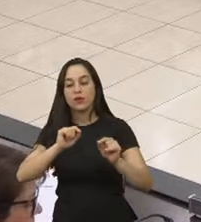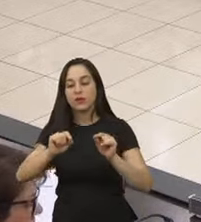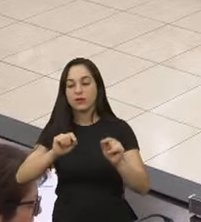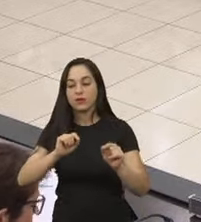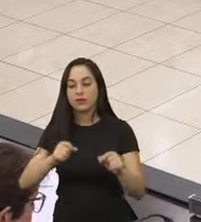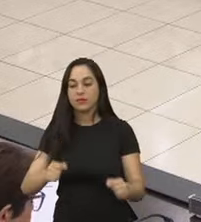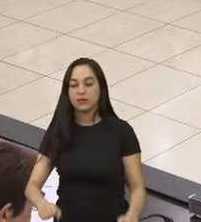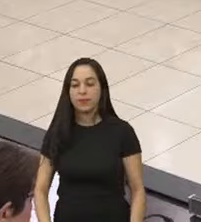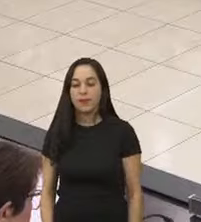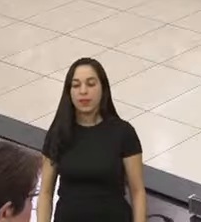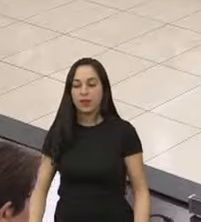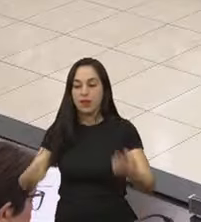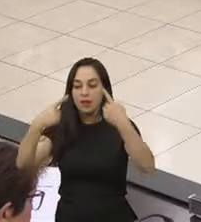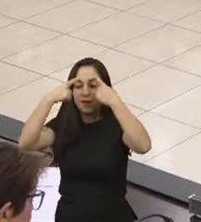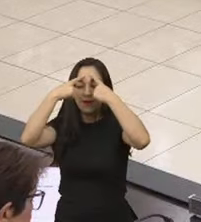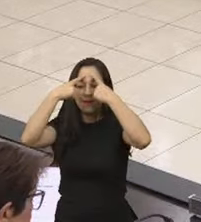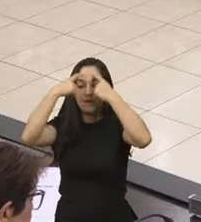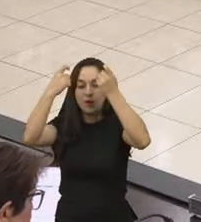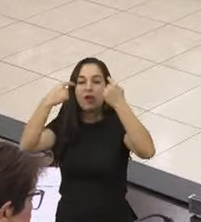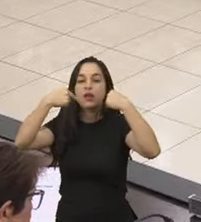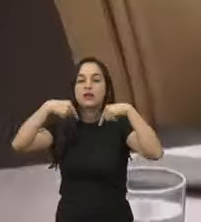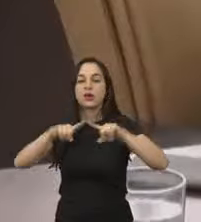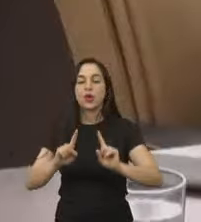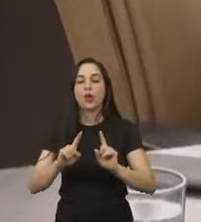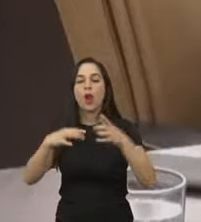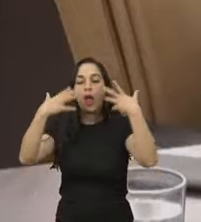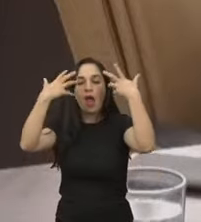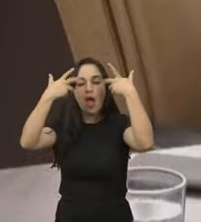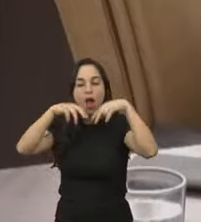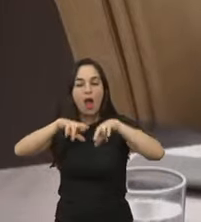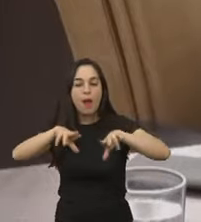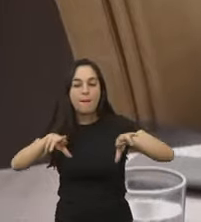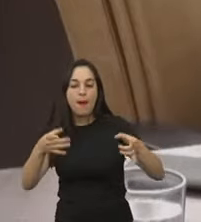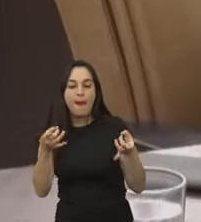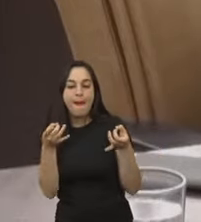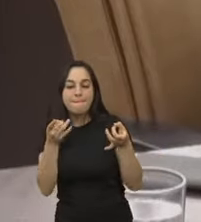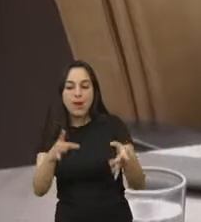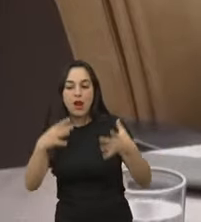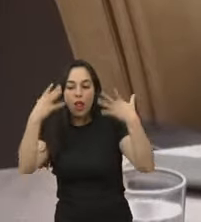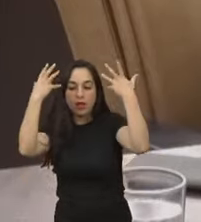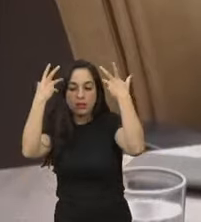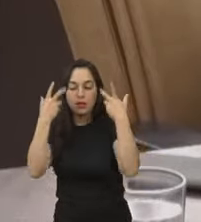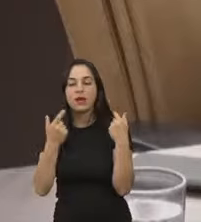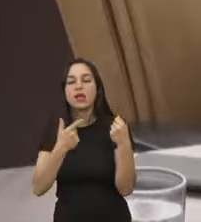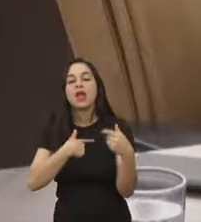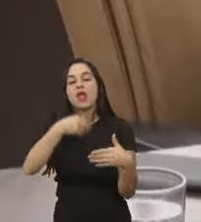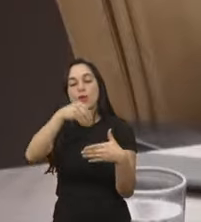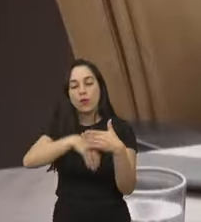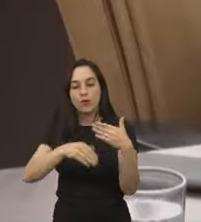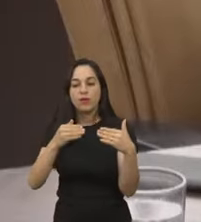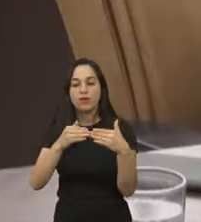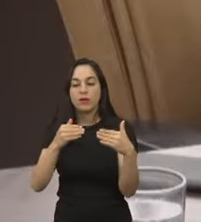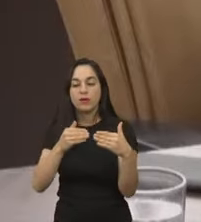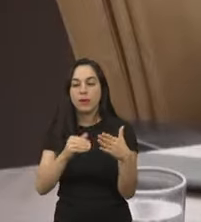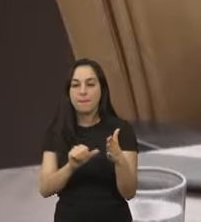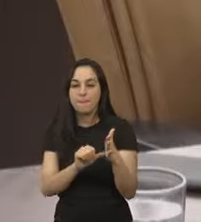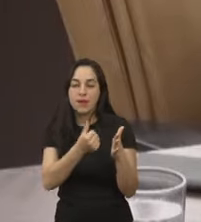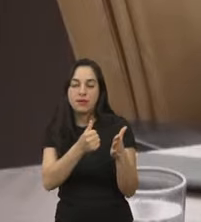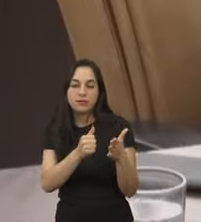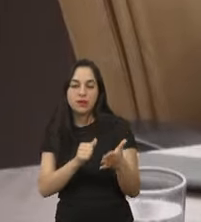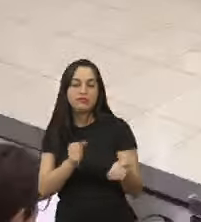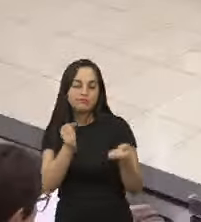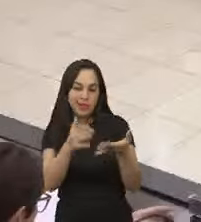a violência contra os animais, o abandono dos animais. Então, sou totalmente favorável, é um primeiro passo para